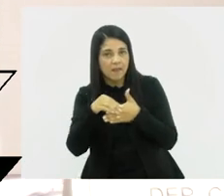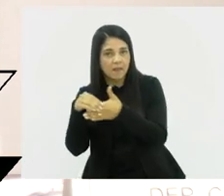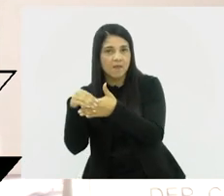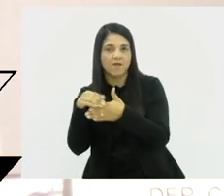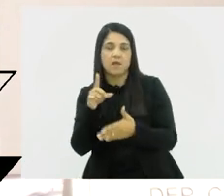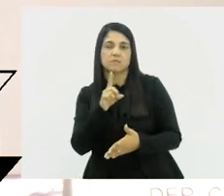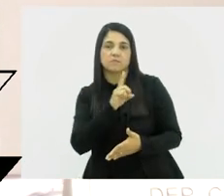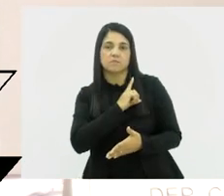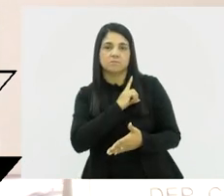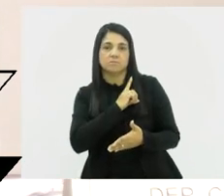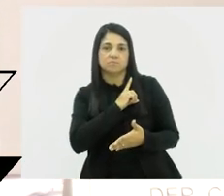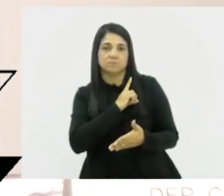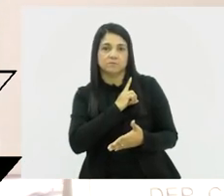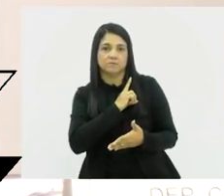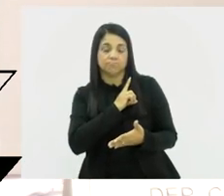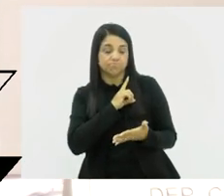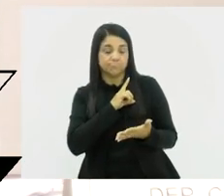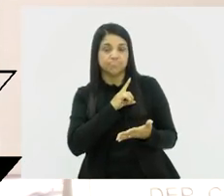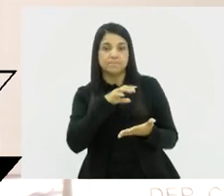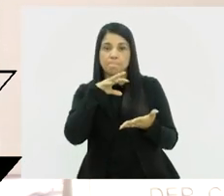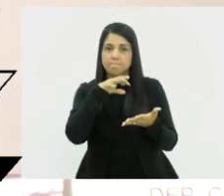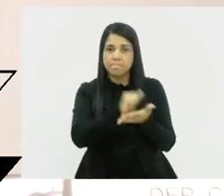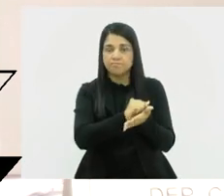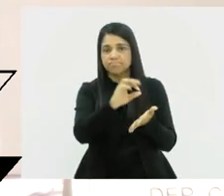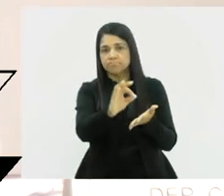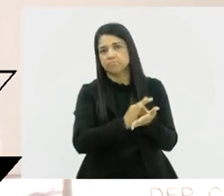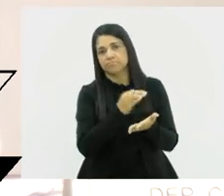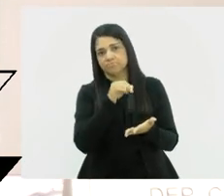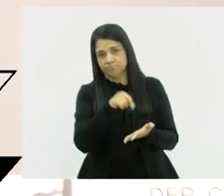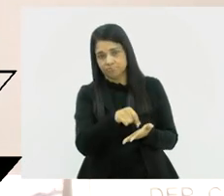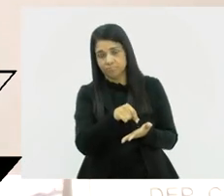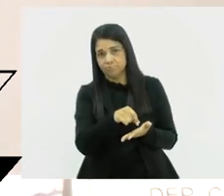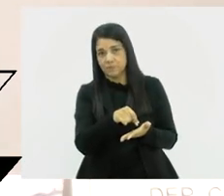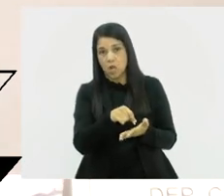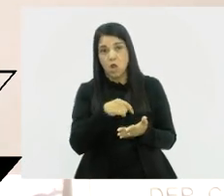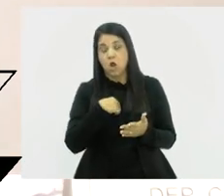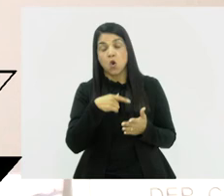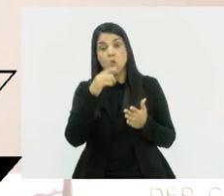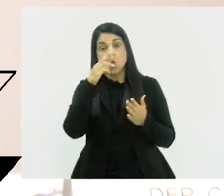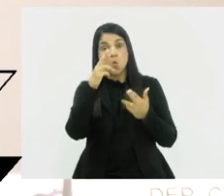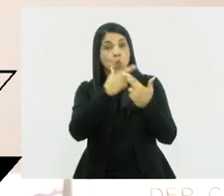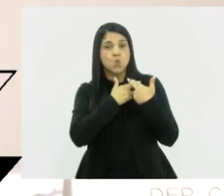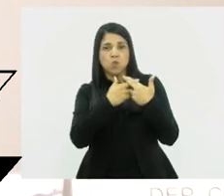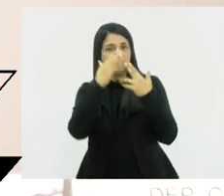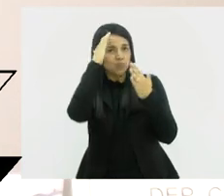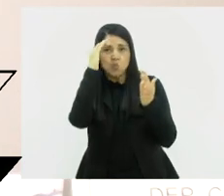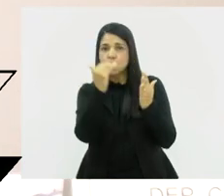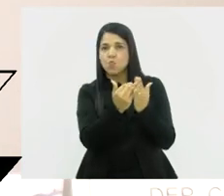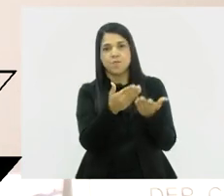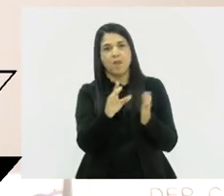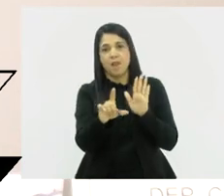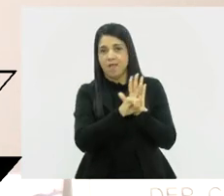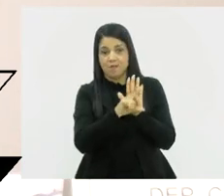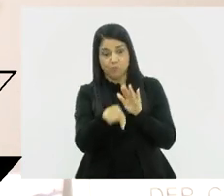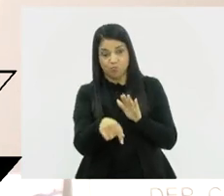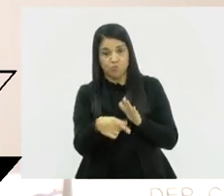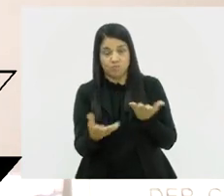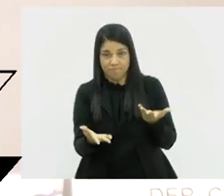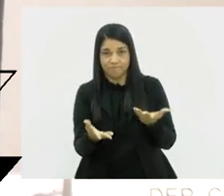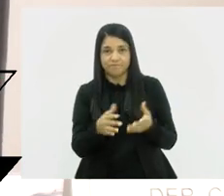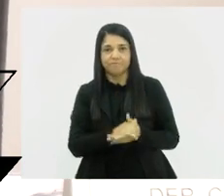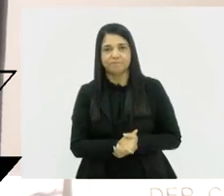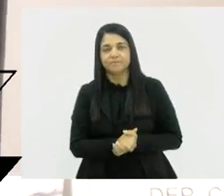ser lavrado um auto. O cara está descumprindo a lei. O dono, não o cão, obviamente. O cão não conhece a lei. O dono tem que